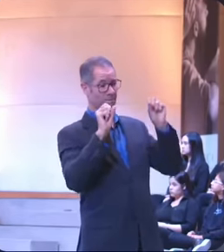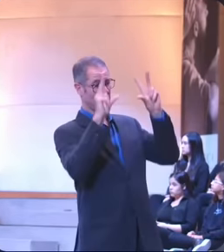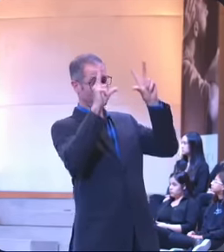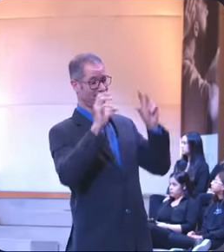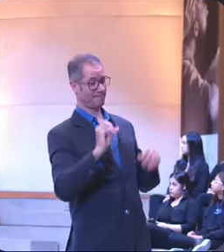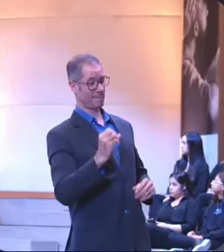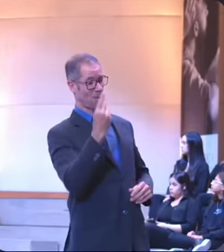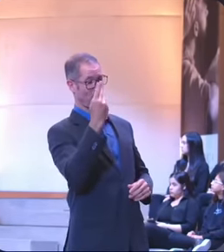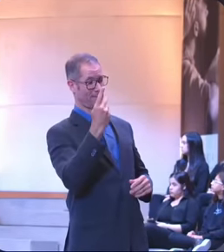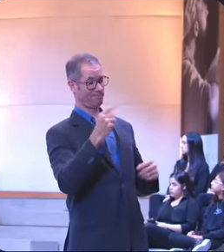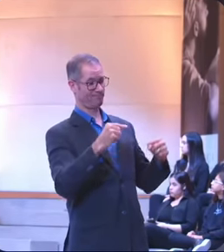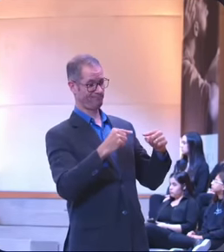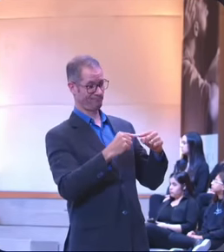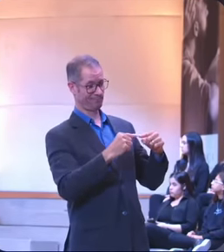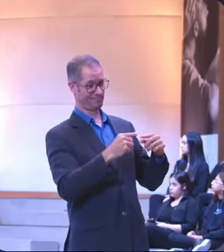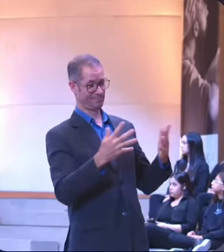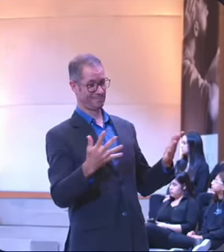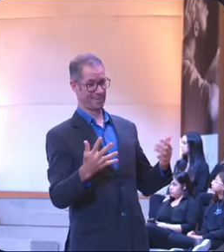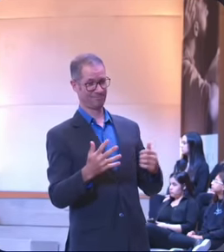ok,